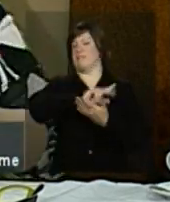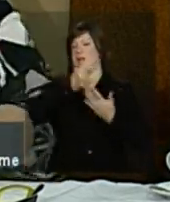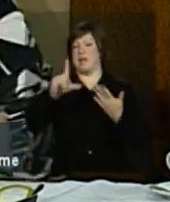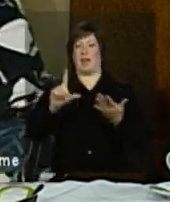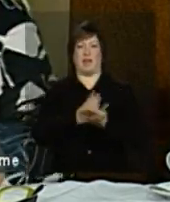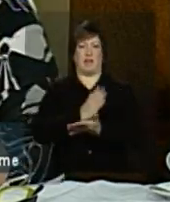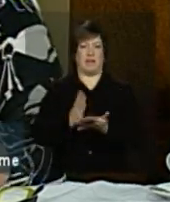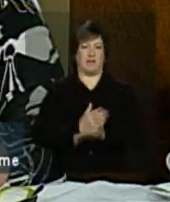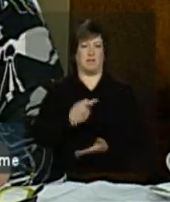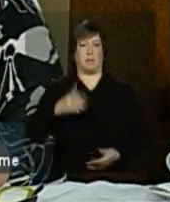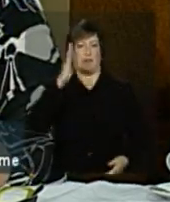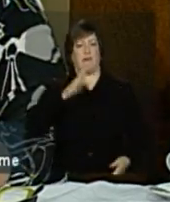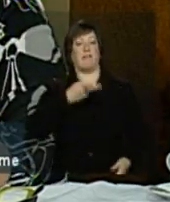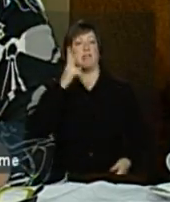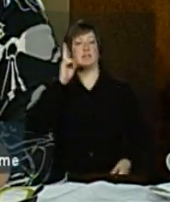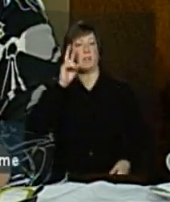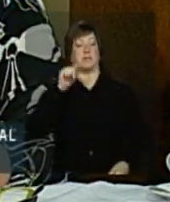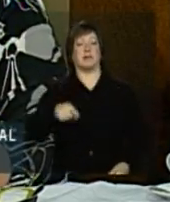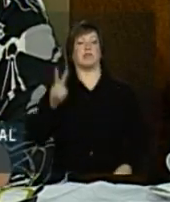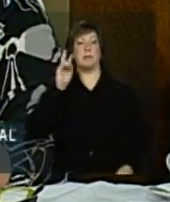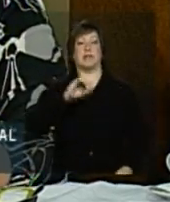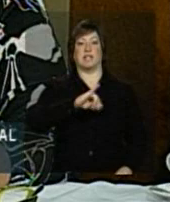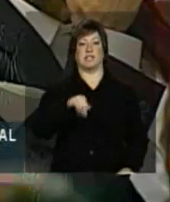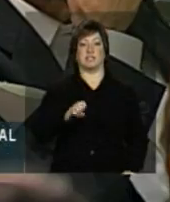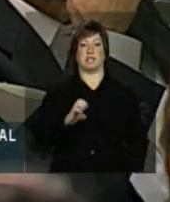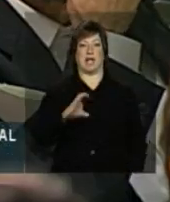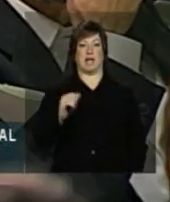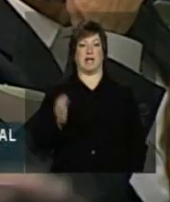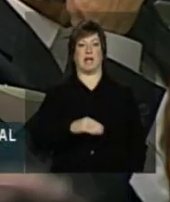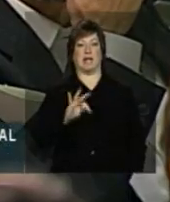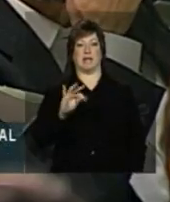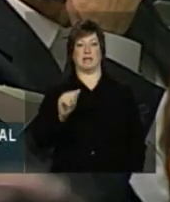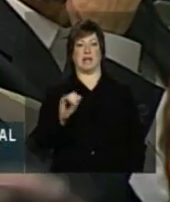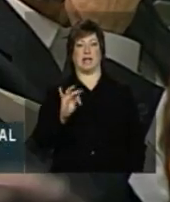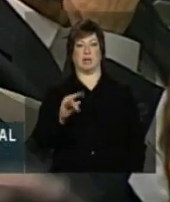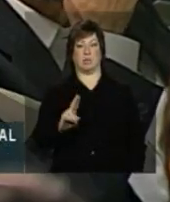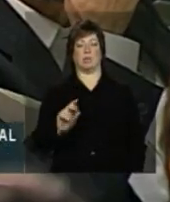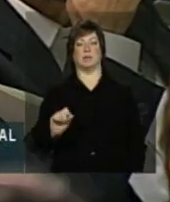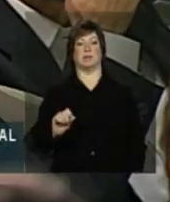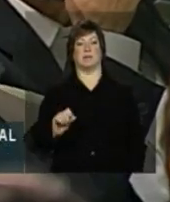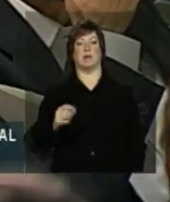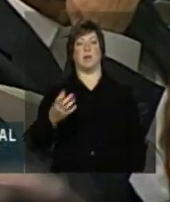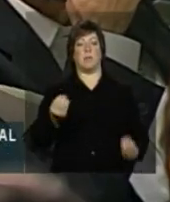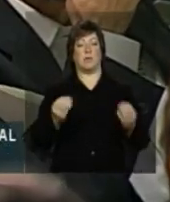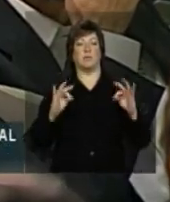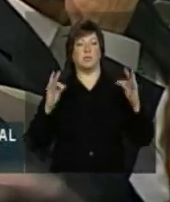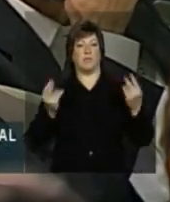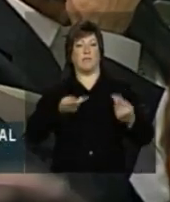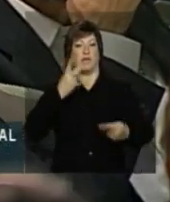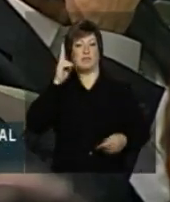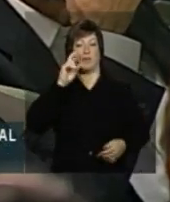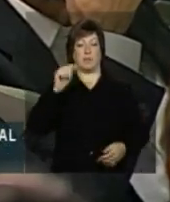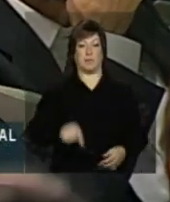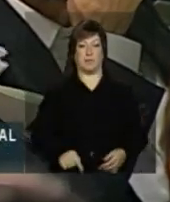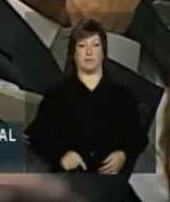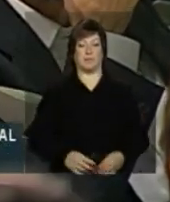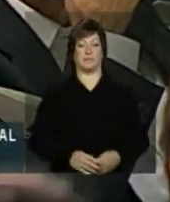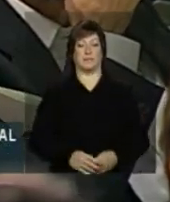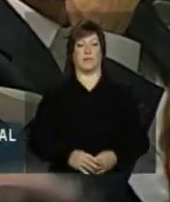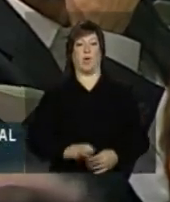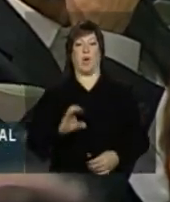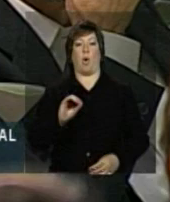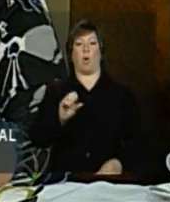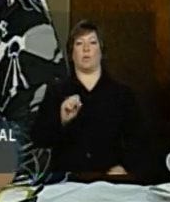né desde a ideia do do jec Tatu que foi eh super bem trabalhado quando o